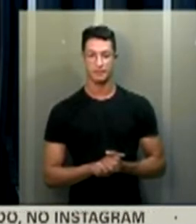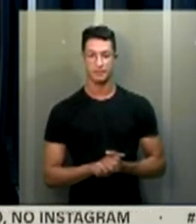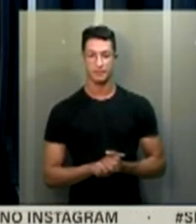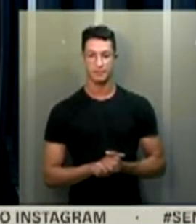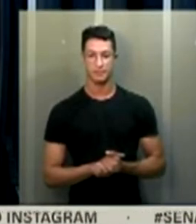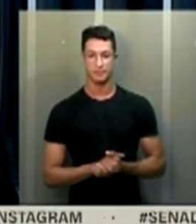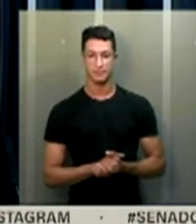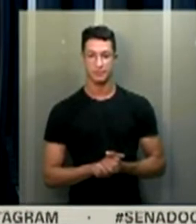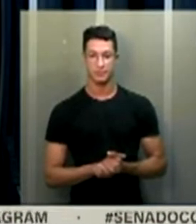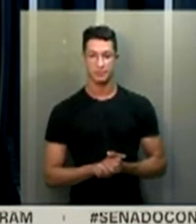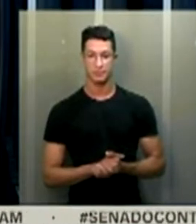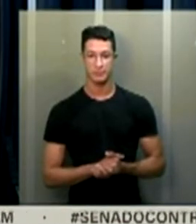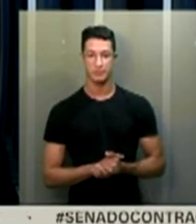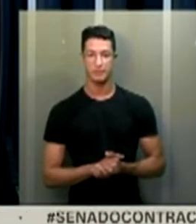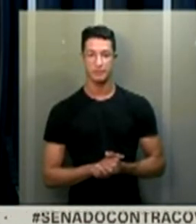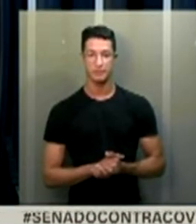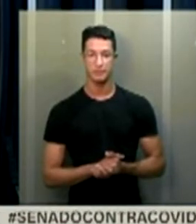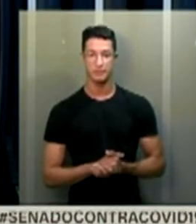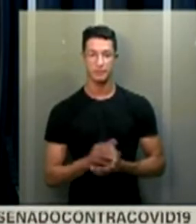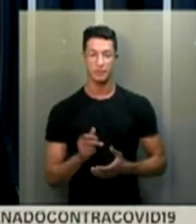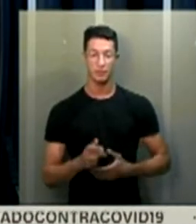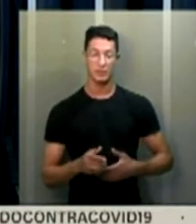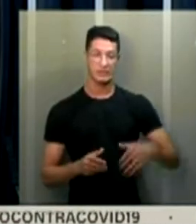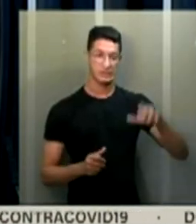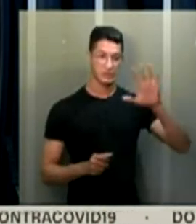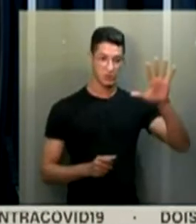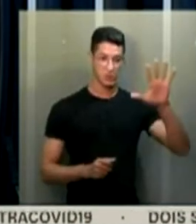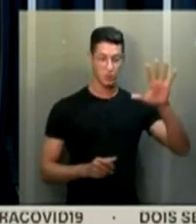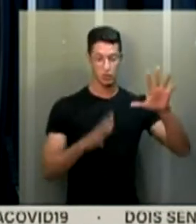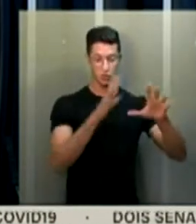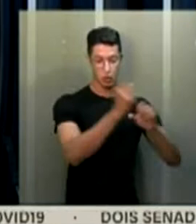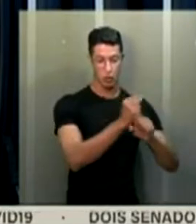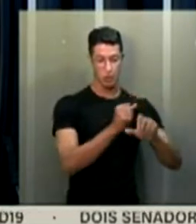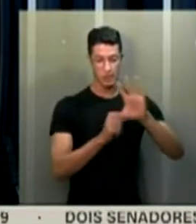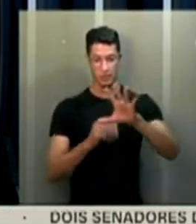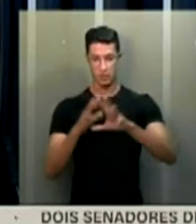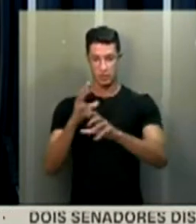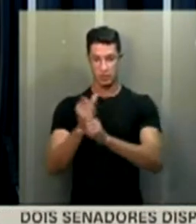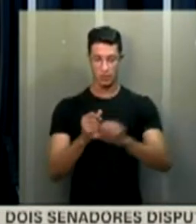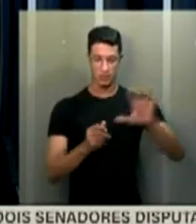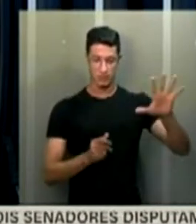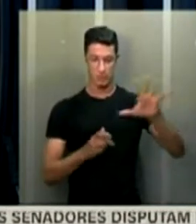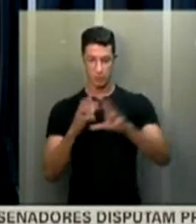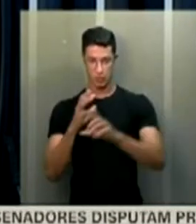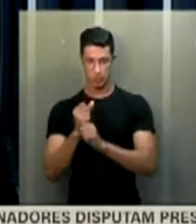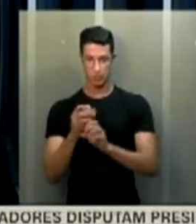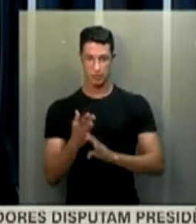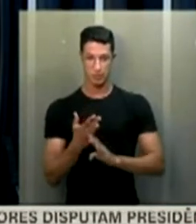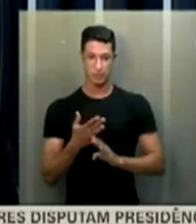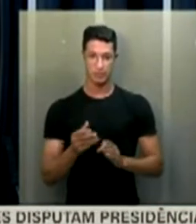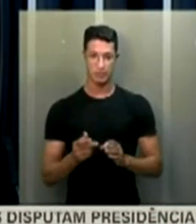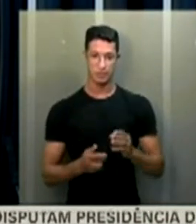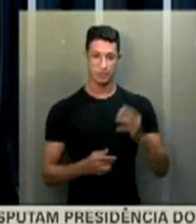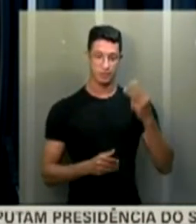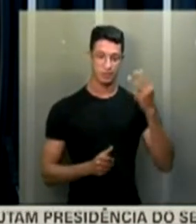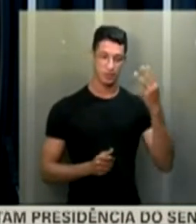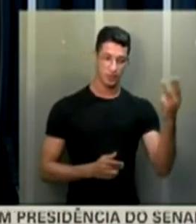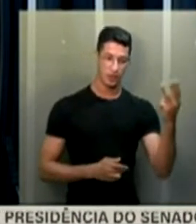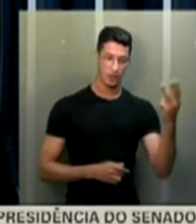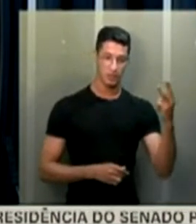O senador Alessandro... Nós estamos fazendo de 5 em 5. O primeiro lote de 5 deu 3 para o Rodrigo